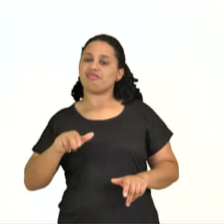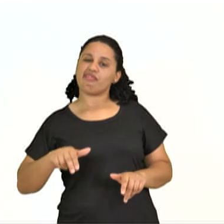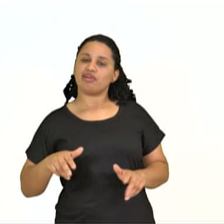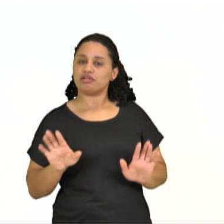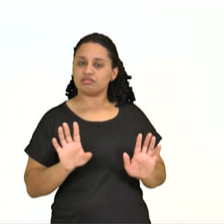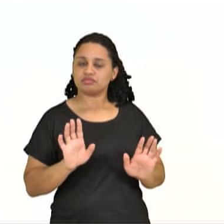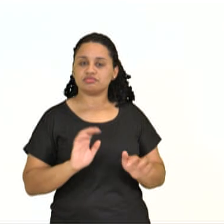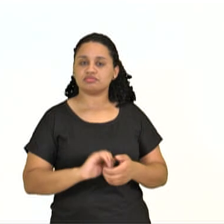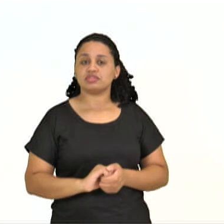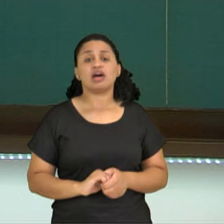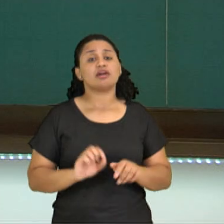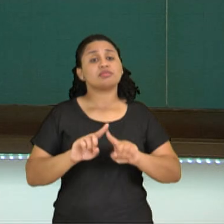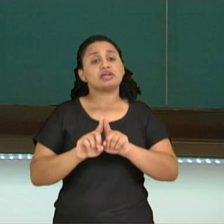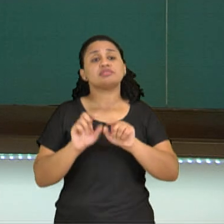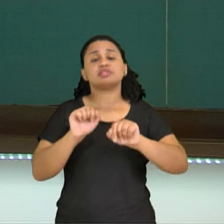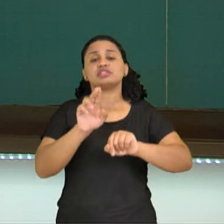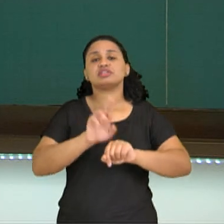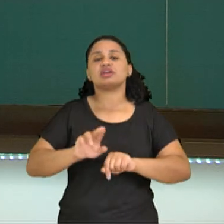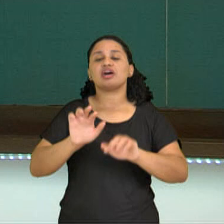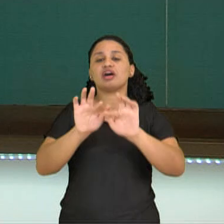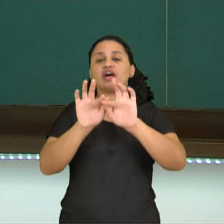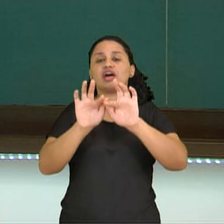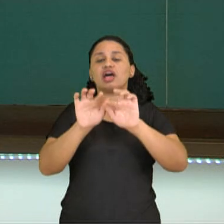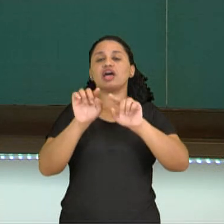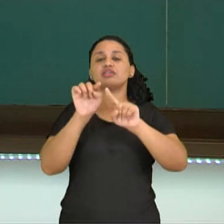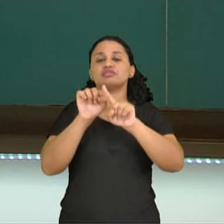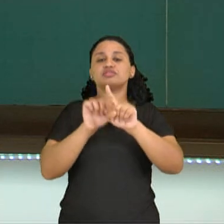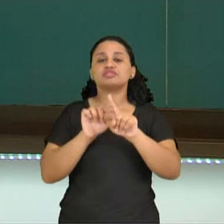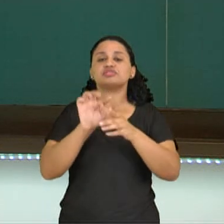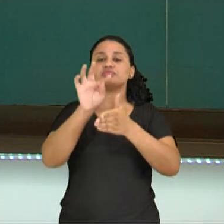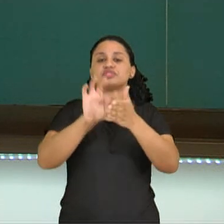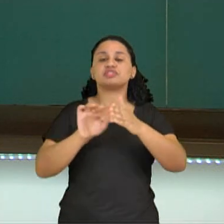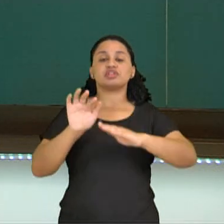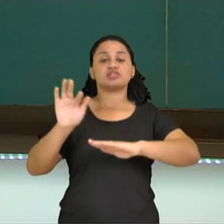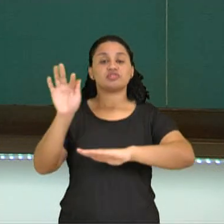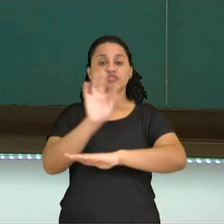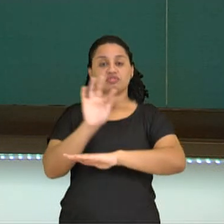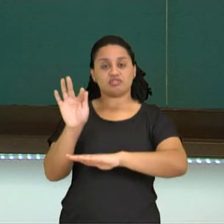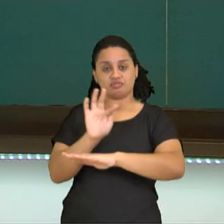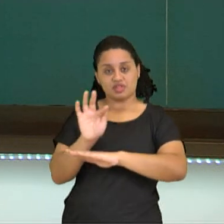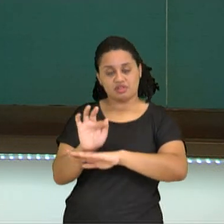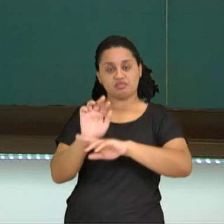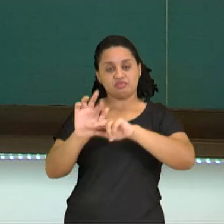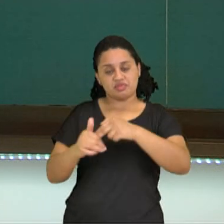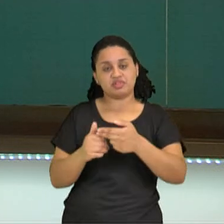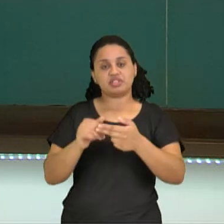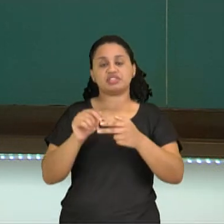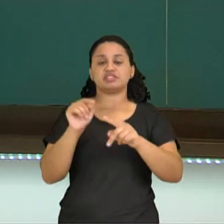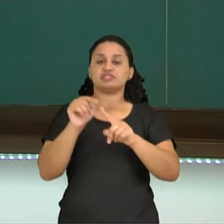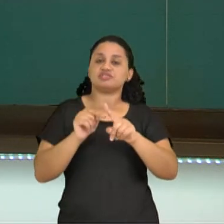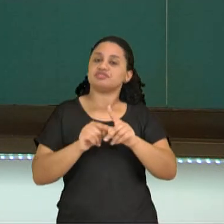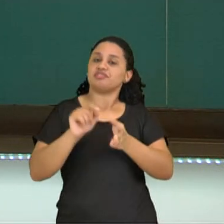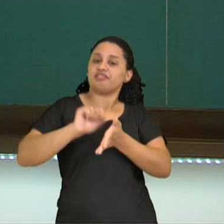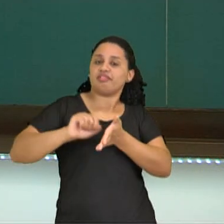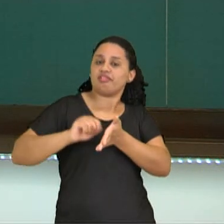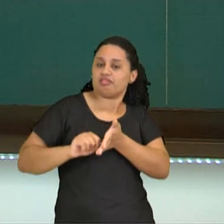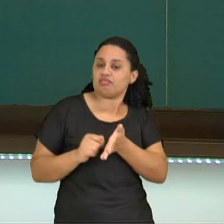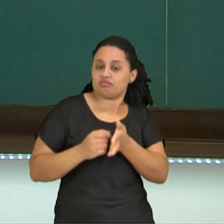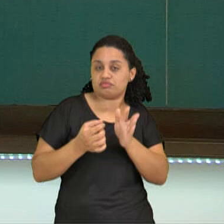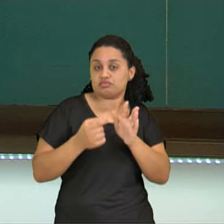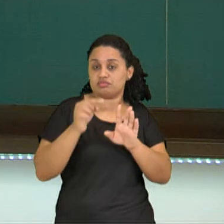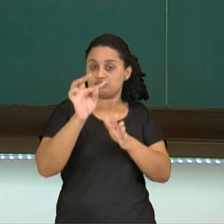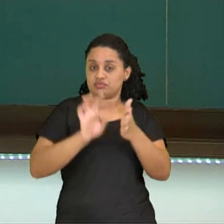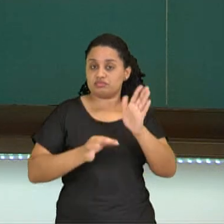marcas da oralidade. Então, ele é um texto formal, por isso que é um texto dissertativo argumentativo. Vamos